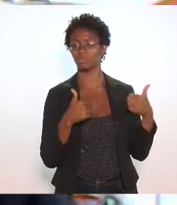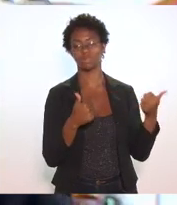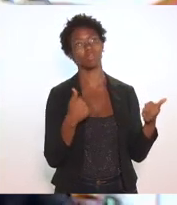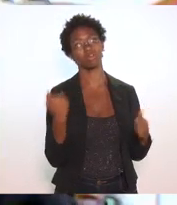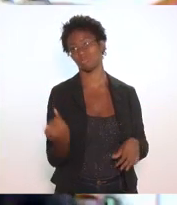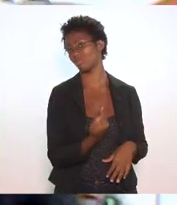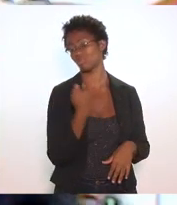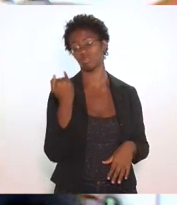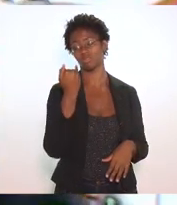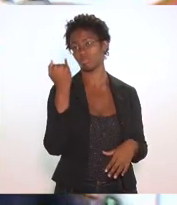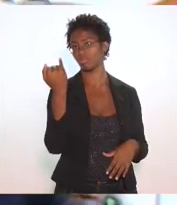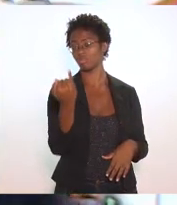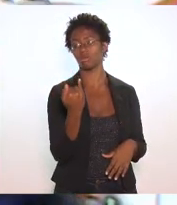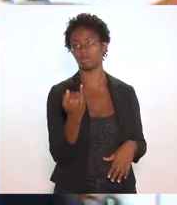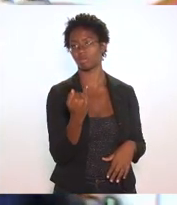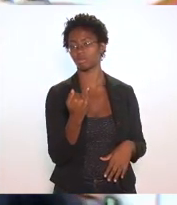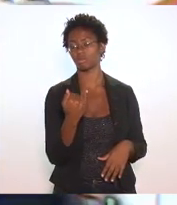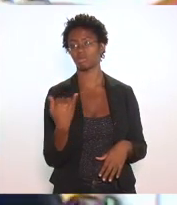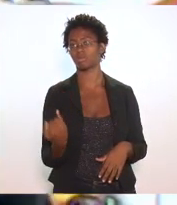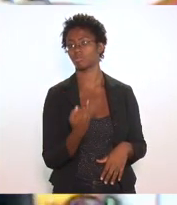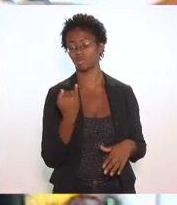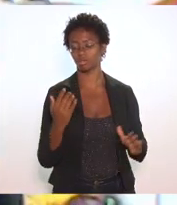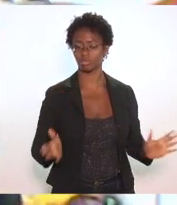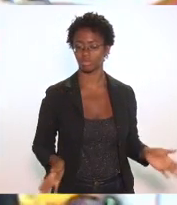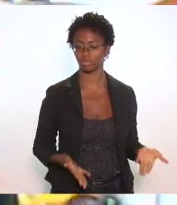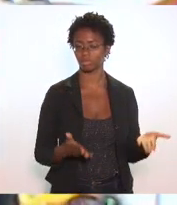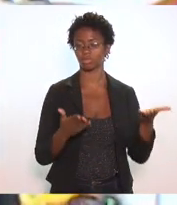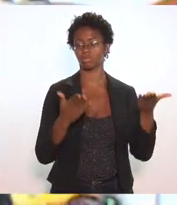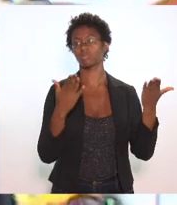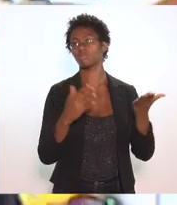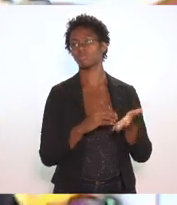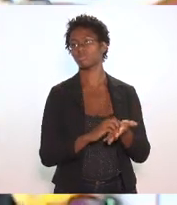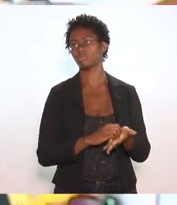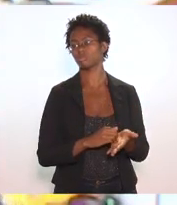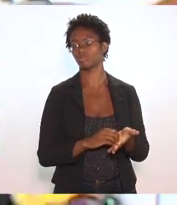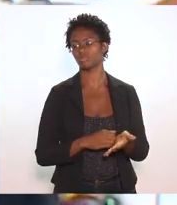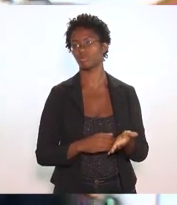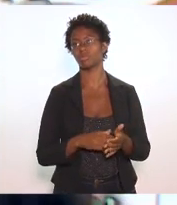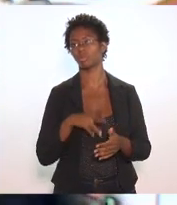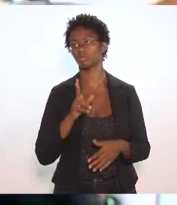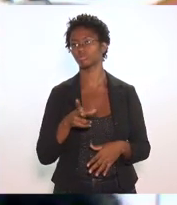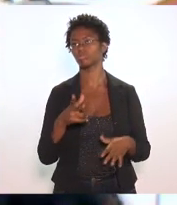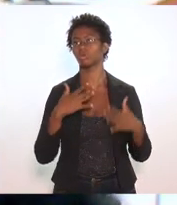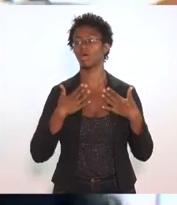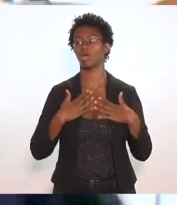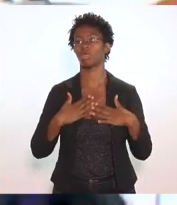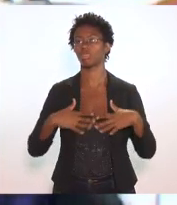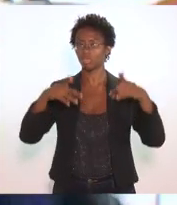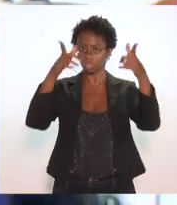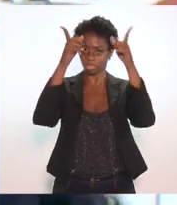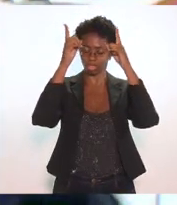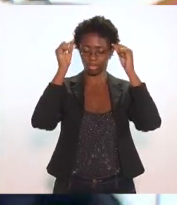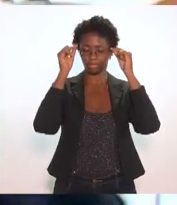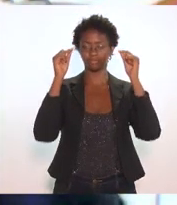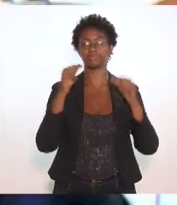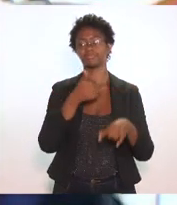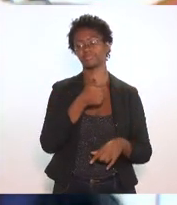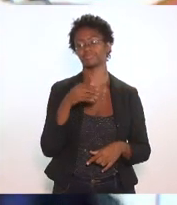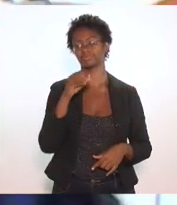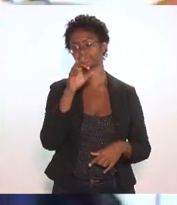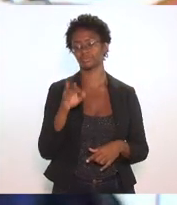fundamental para que não se alimente uma curva de contágio que nos traga a situação que estamos vivendo hoje com 100% dos